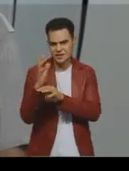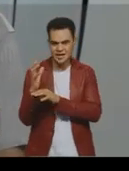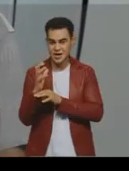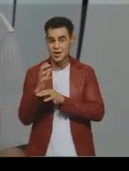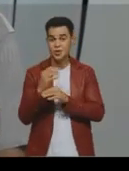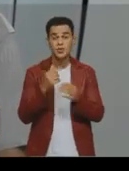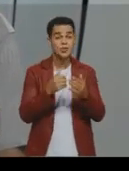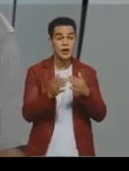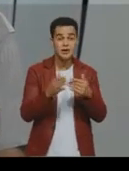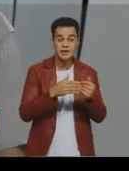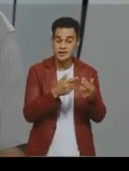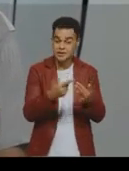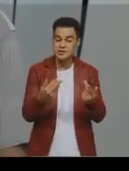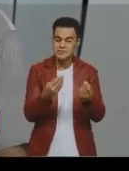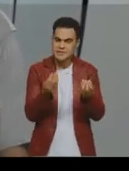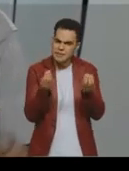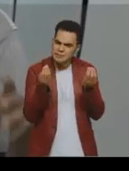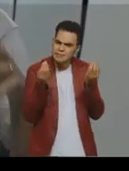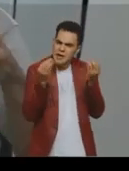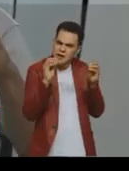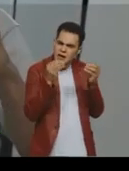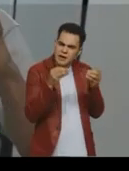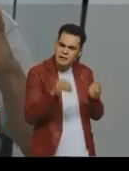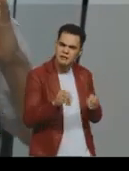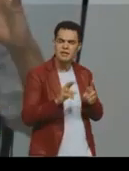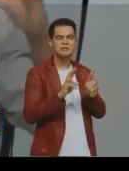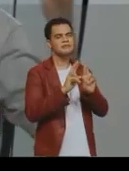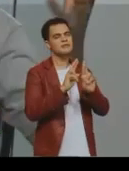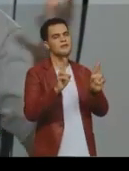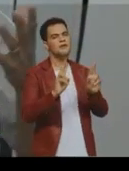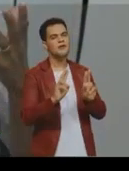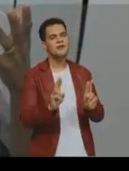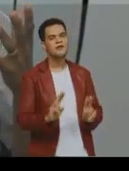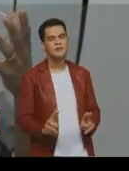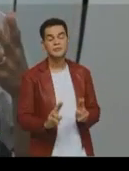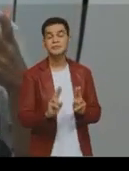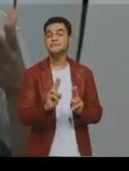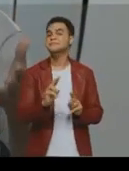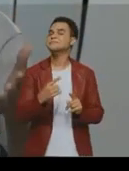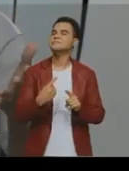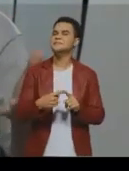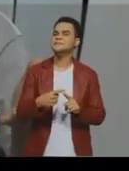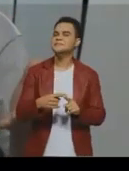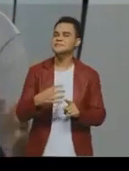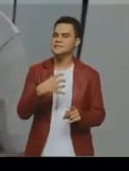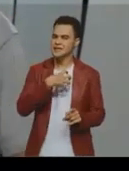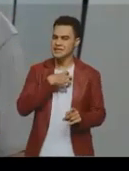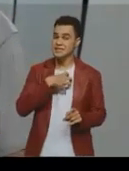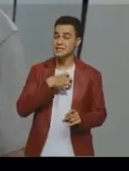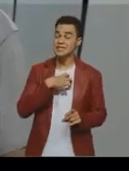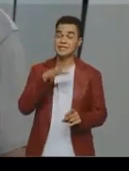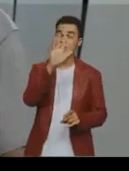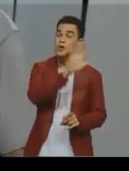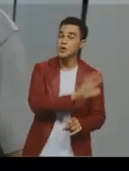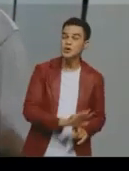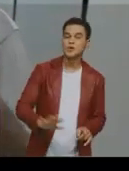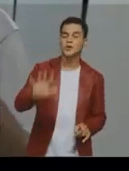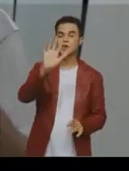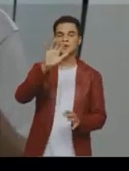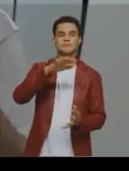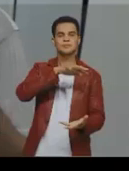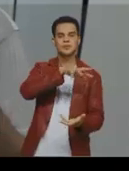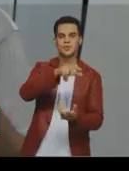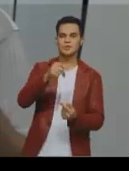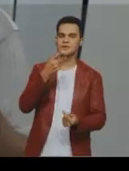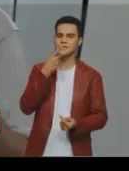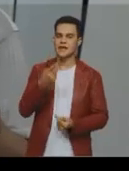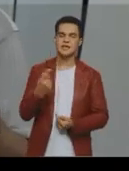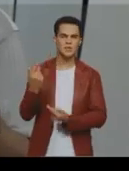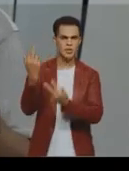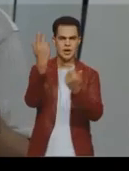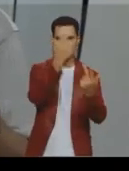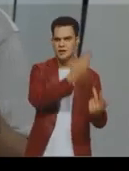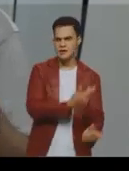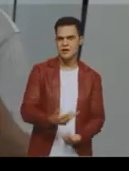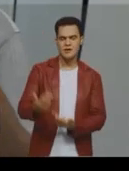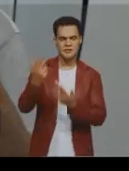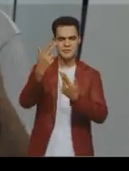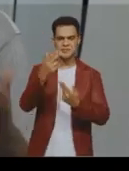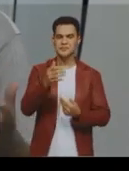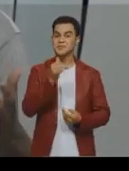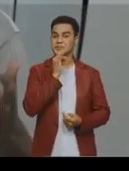nomeado cientificamente para que a ciência no mundo inteiro fale a mesma língua. Então, aqui no Brasil, se eu